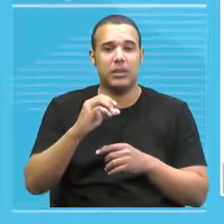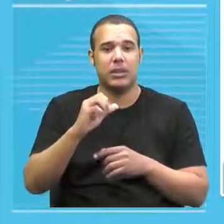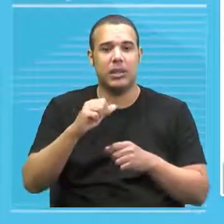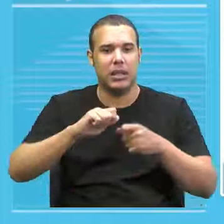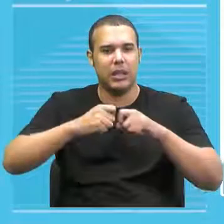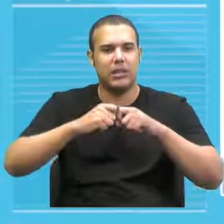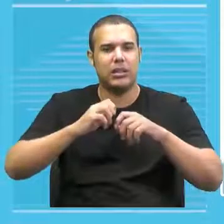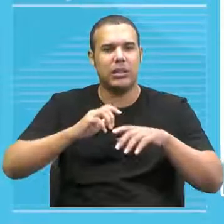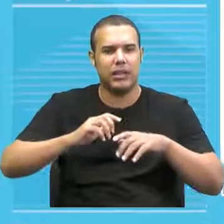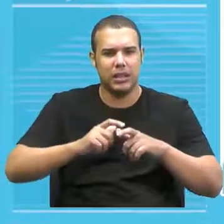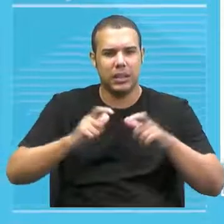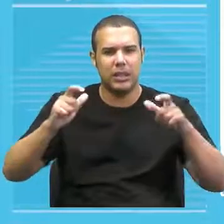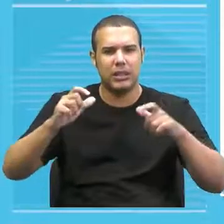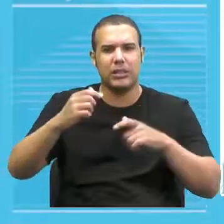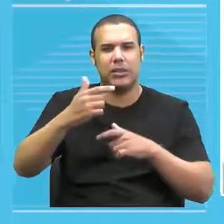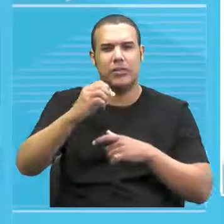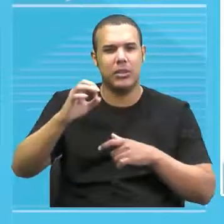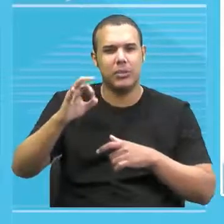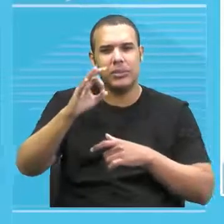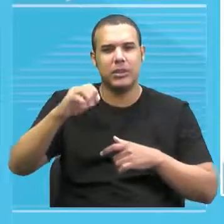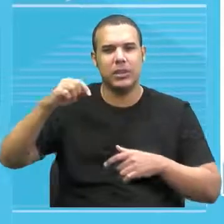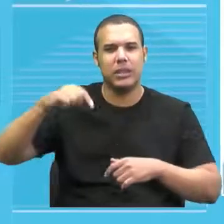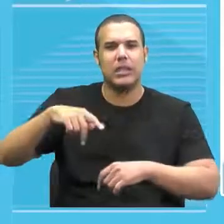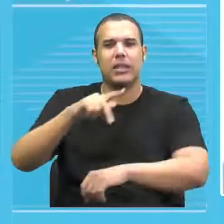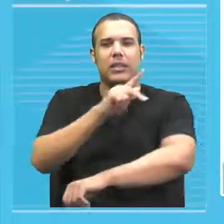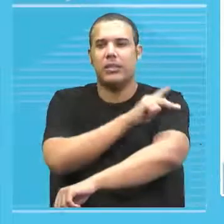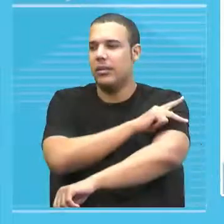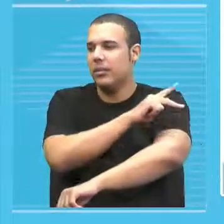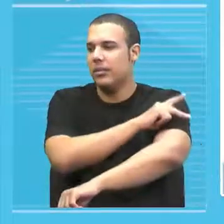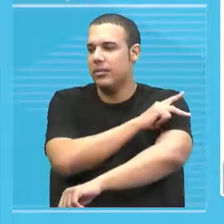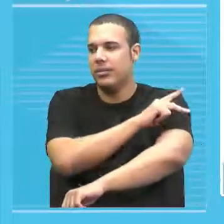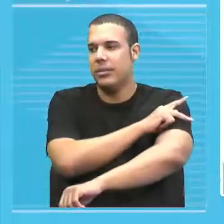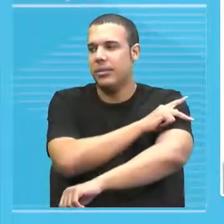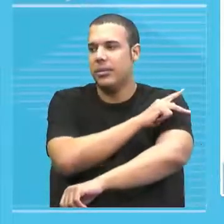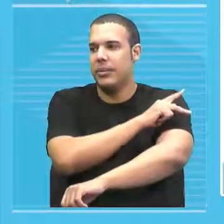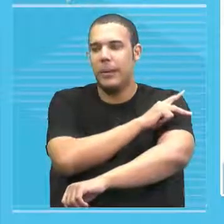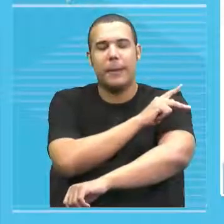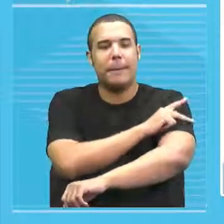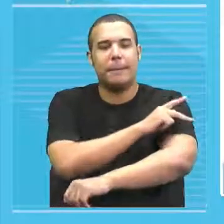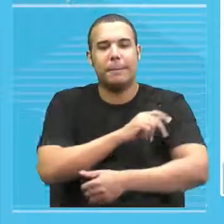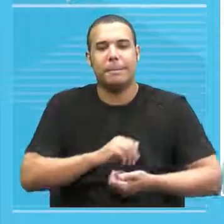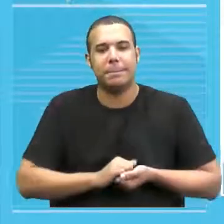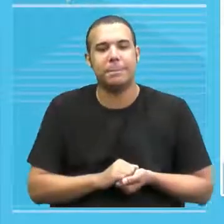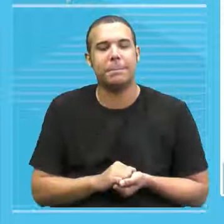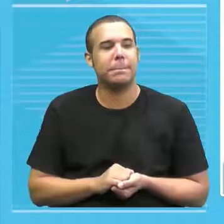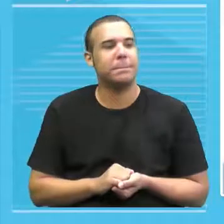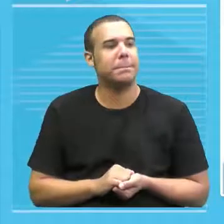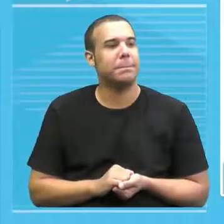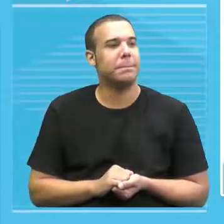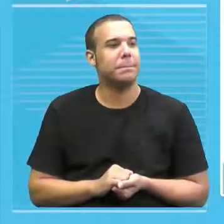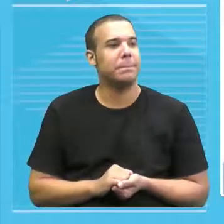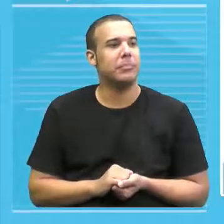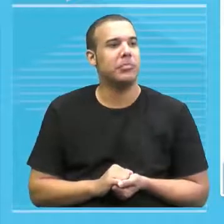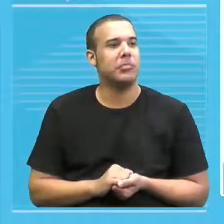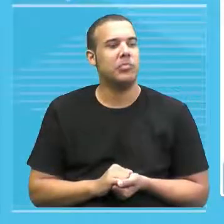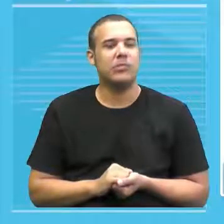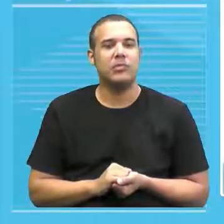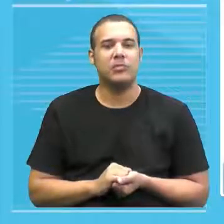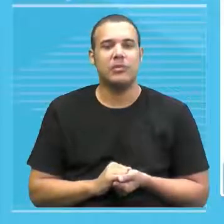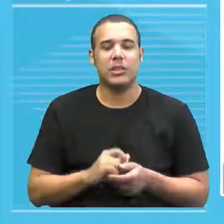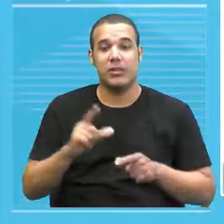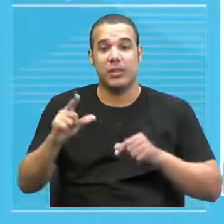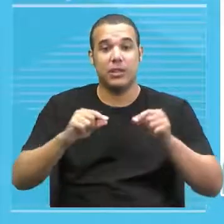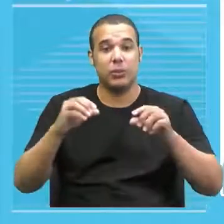de vinte por cento no Piauí não é uma expansão grande aí você vai selecionar embalar para